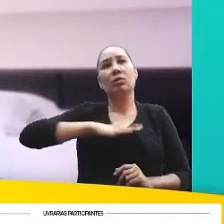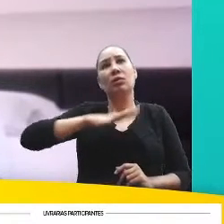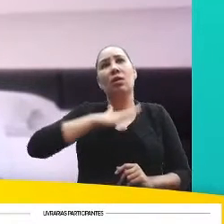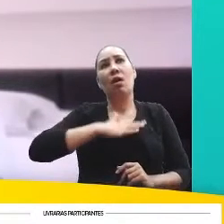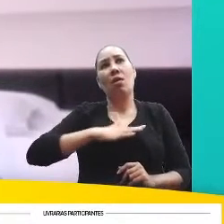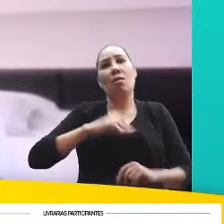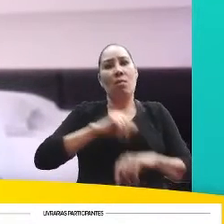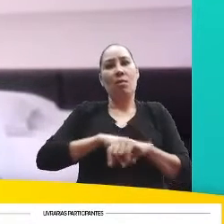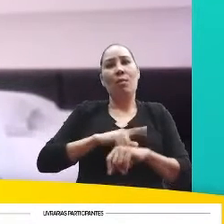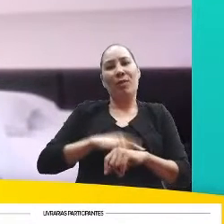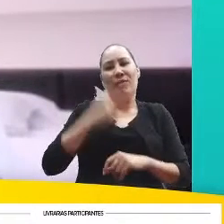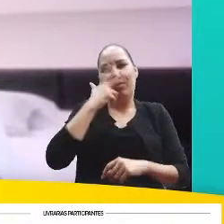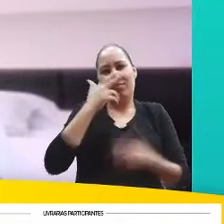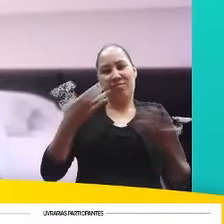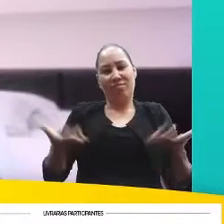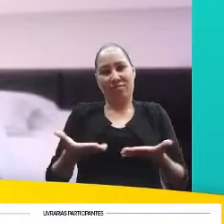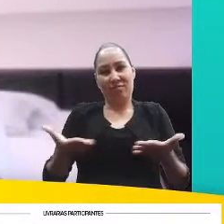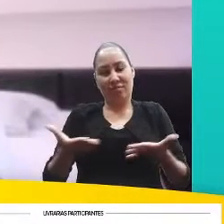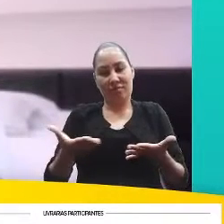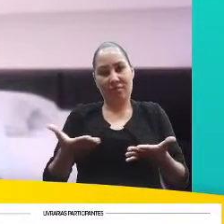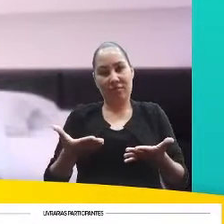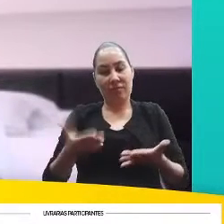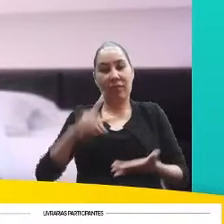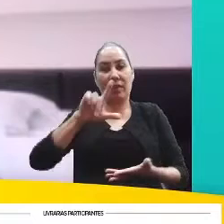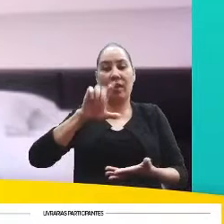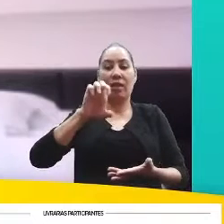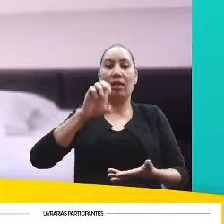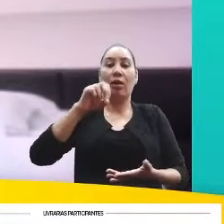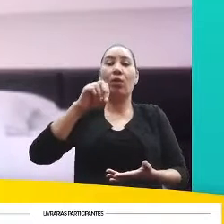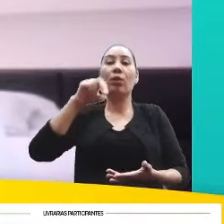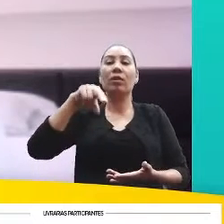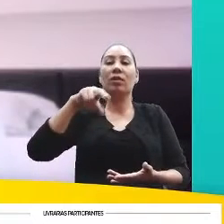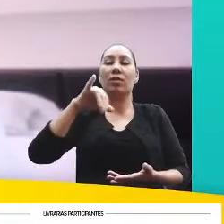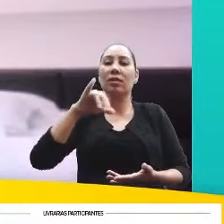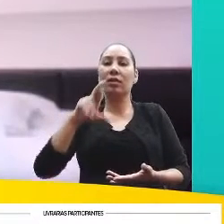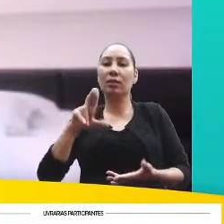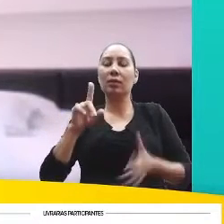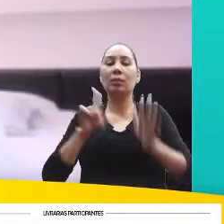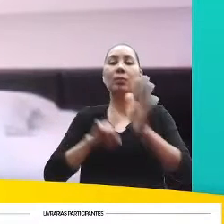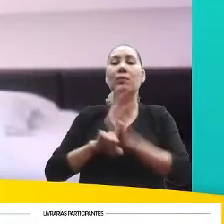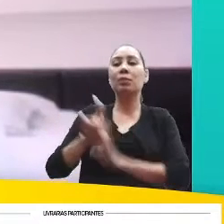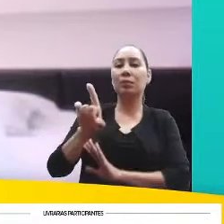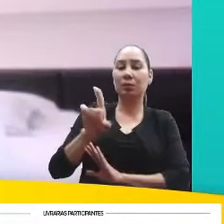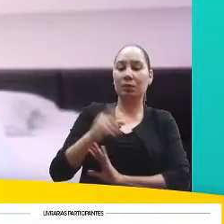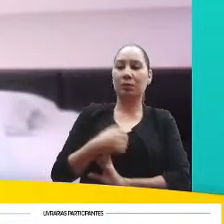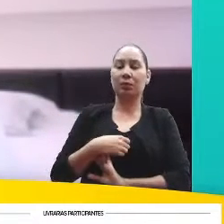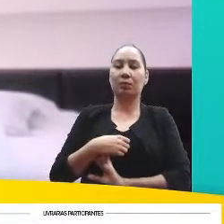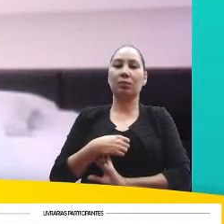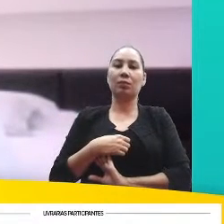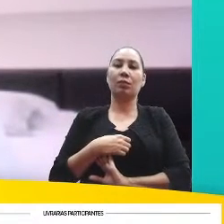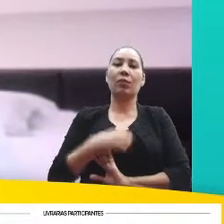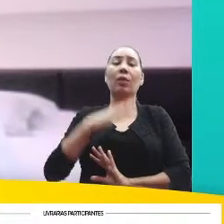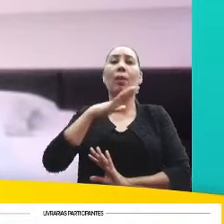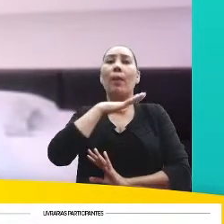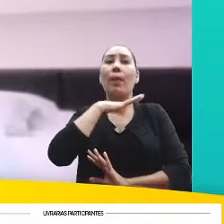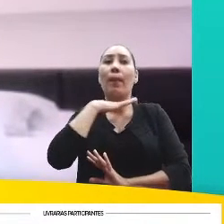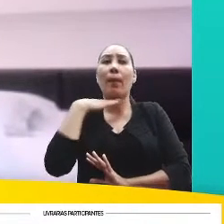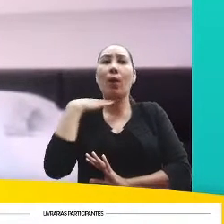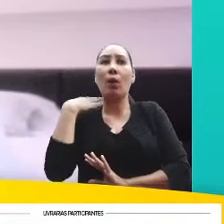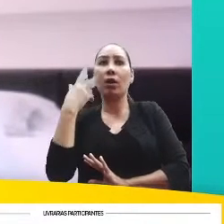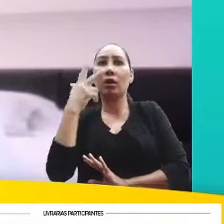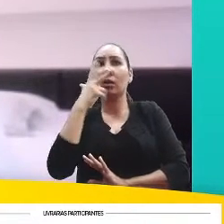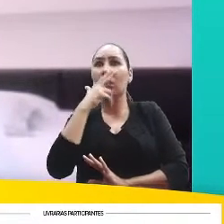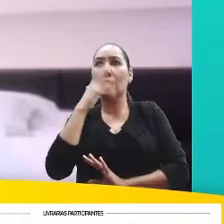tão singular. E a Neumira Jardim nos pergunta aqui, José e Bruno, ela diz assim: morte repentina